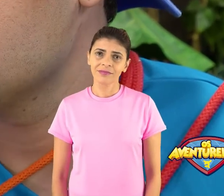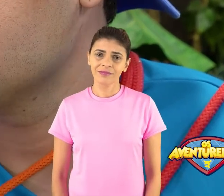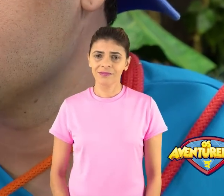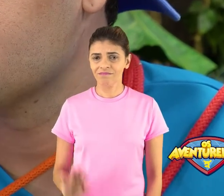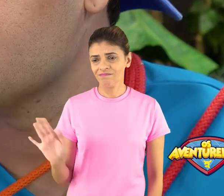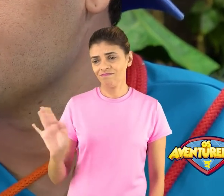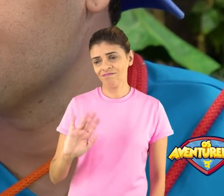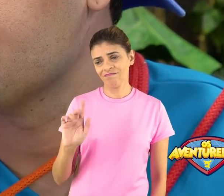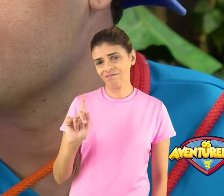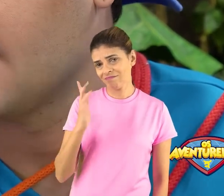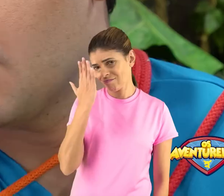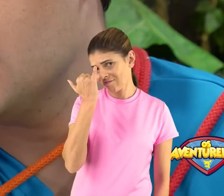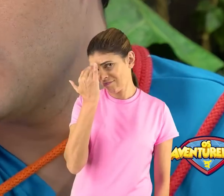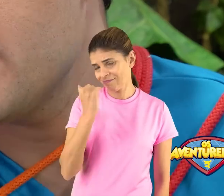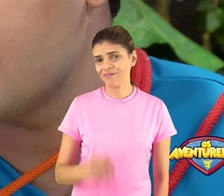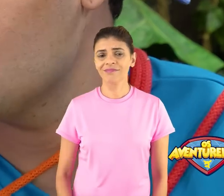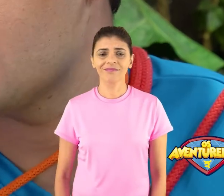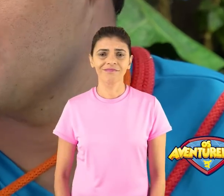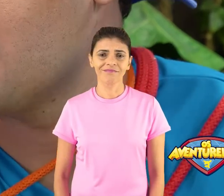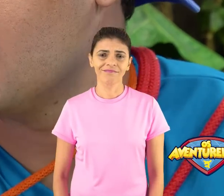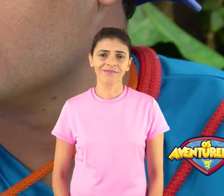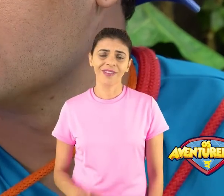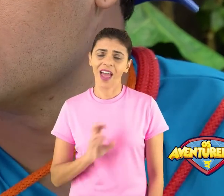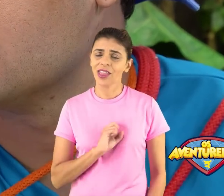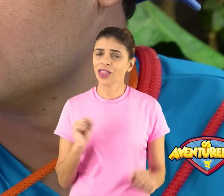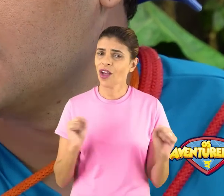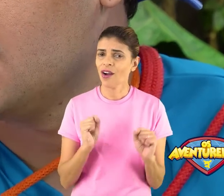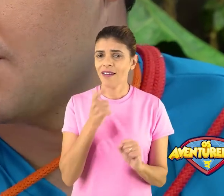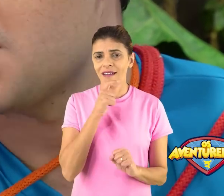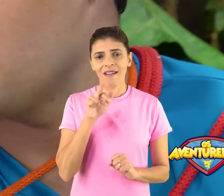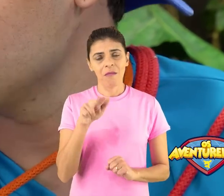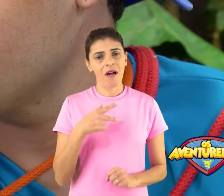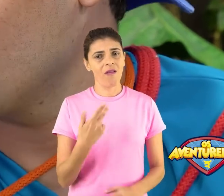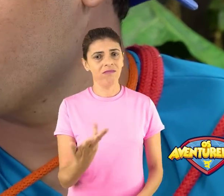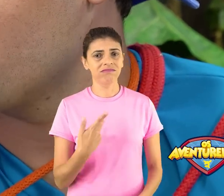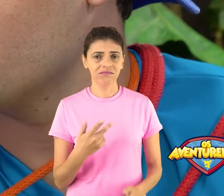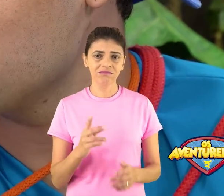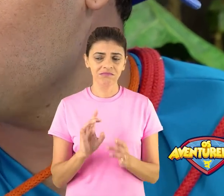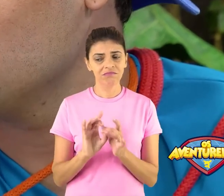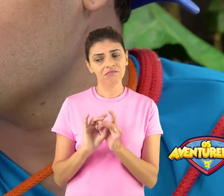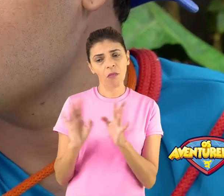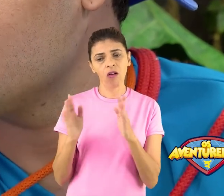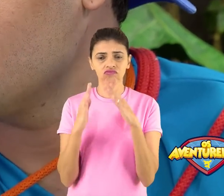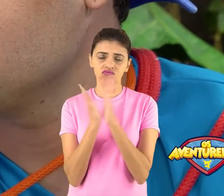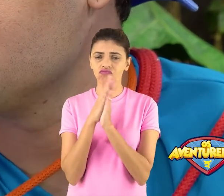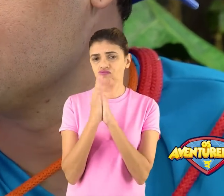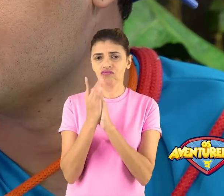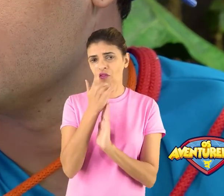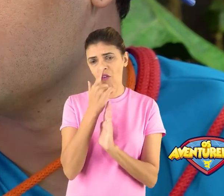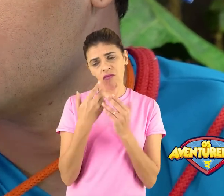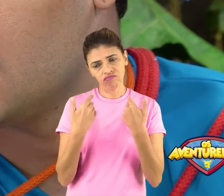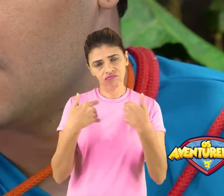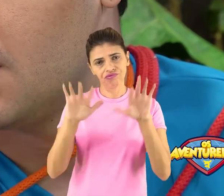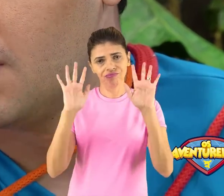Tchau Gi Eu adorei ser o seu irmão Você pode ficar com a minha foca de pelúcia, tá?